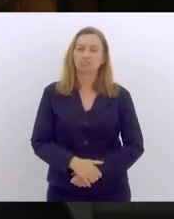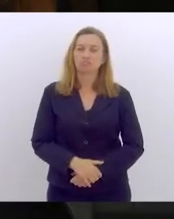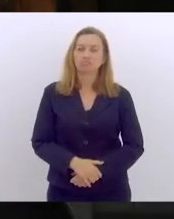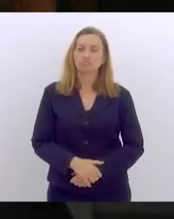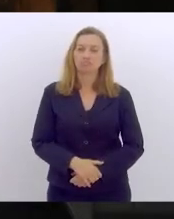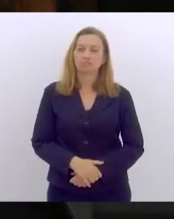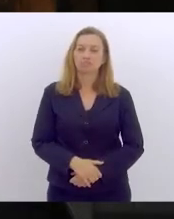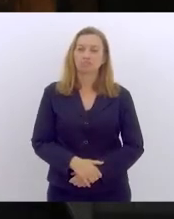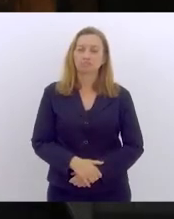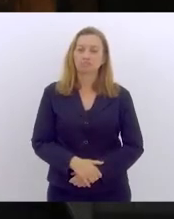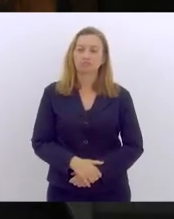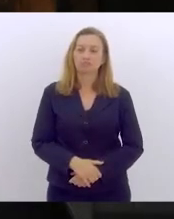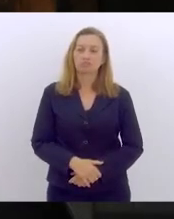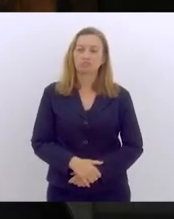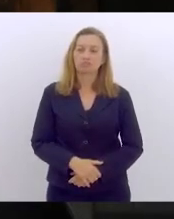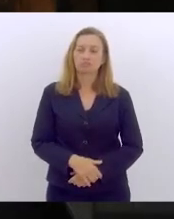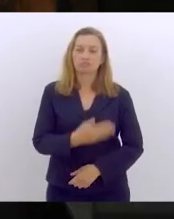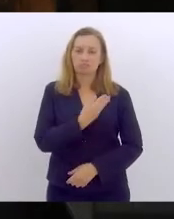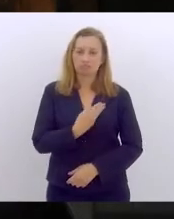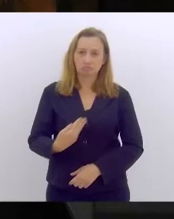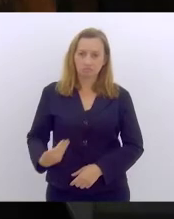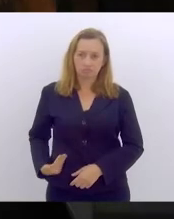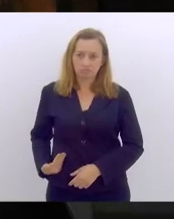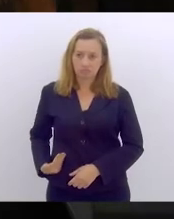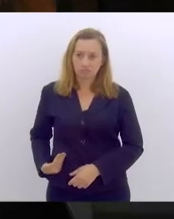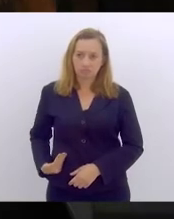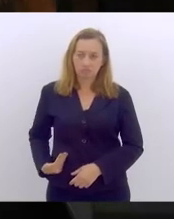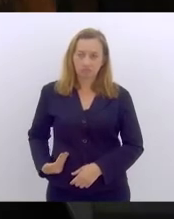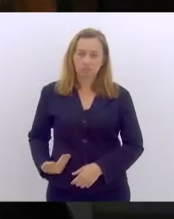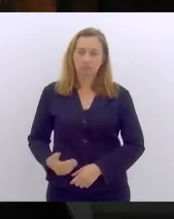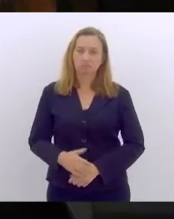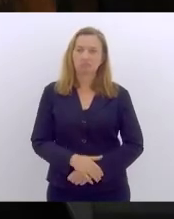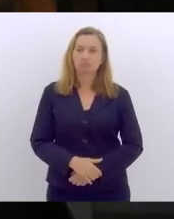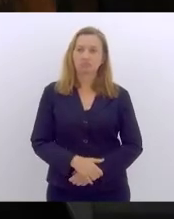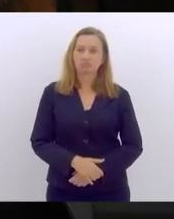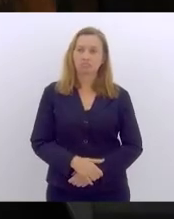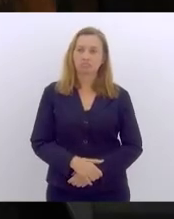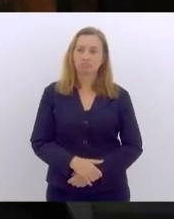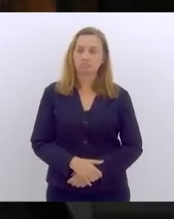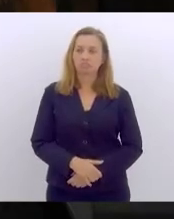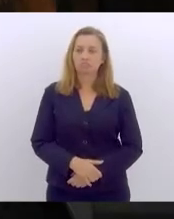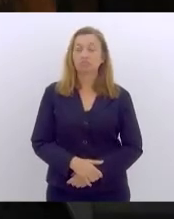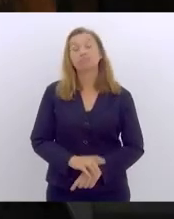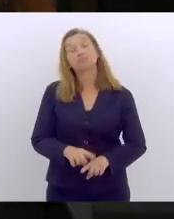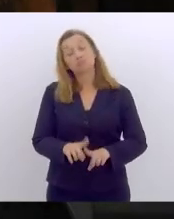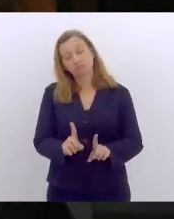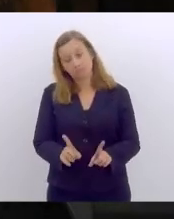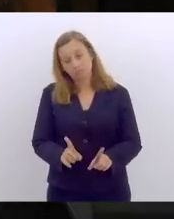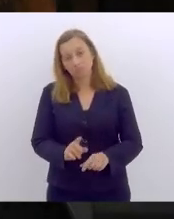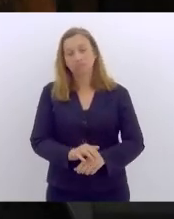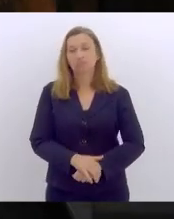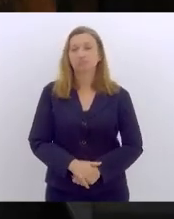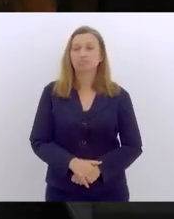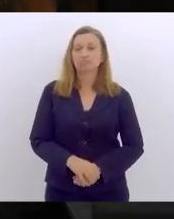candidato a governador de forma irreversível, mas